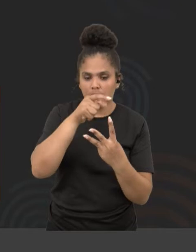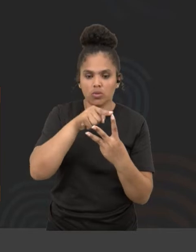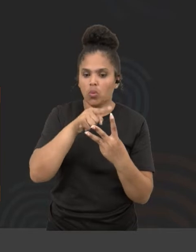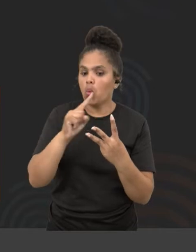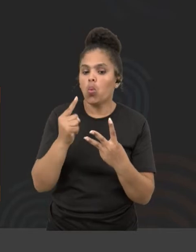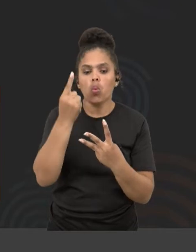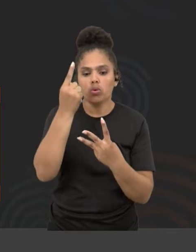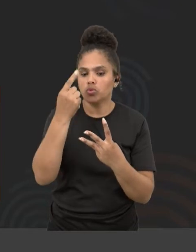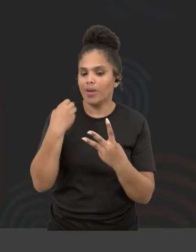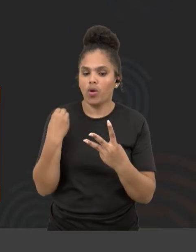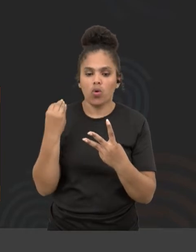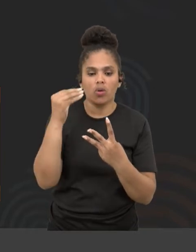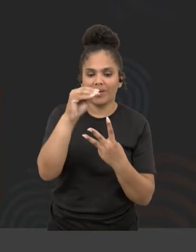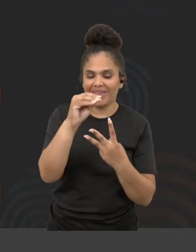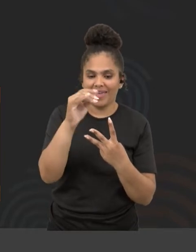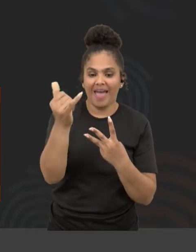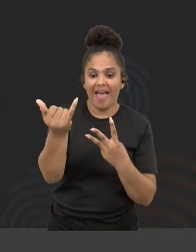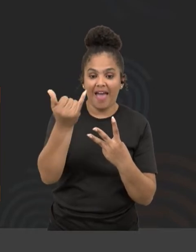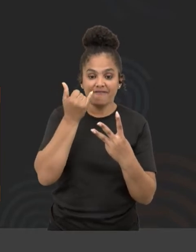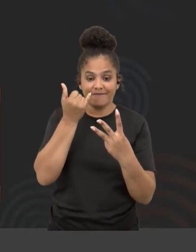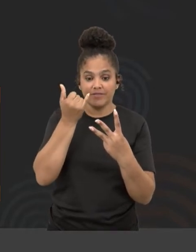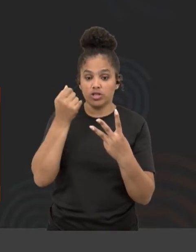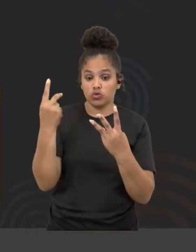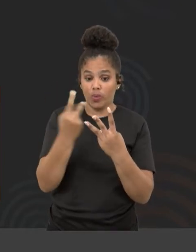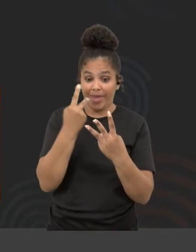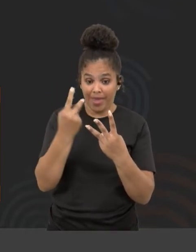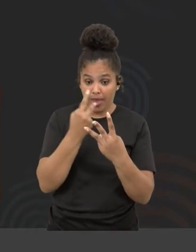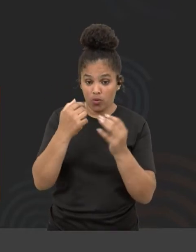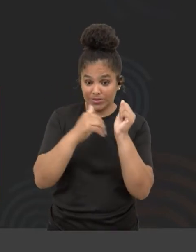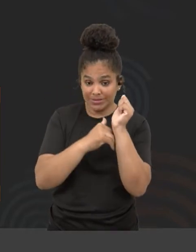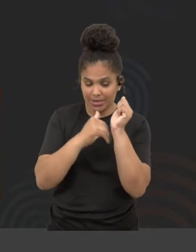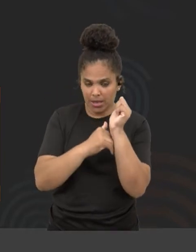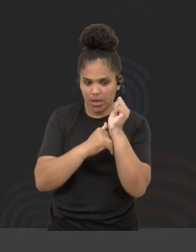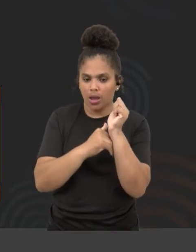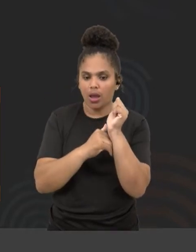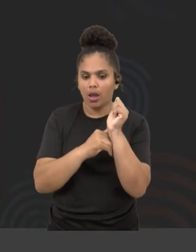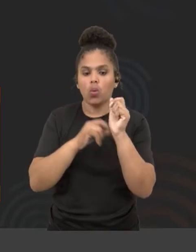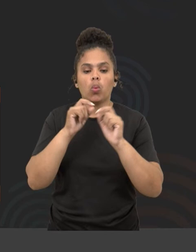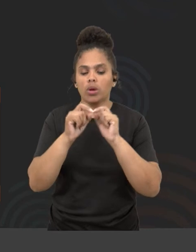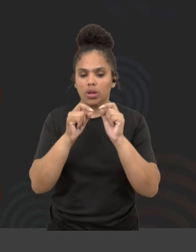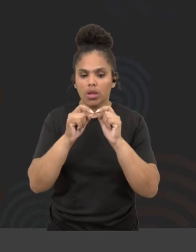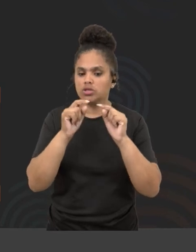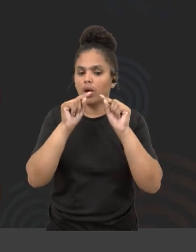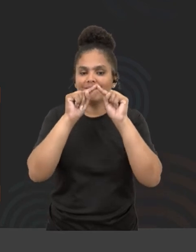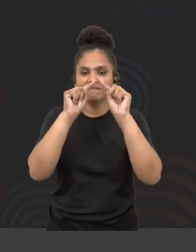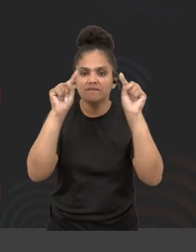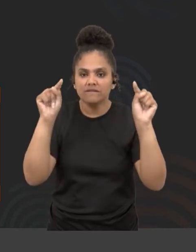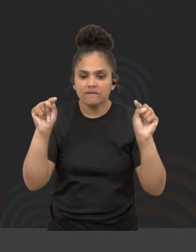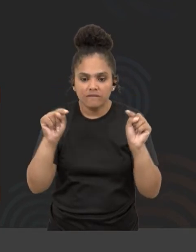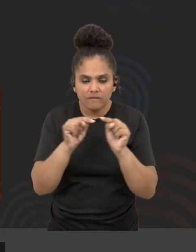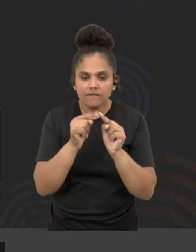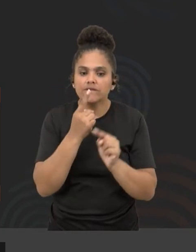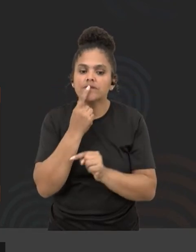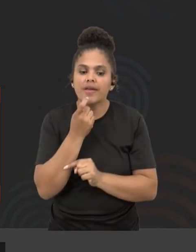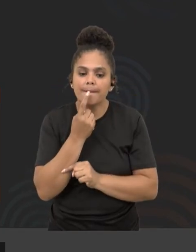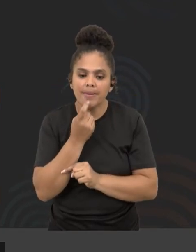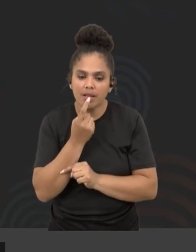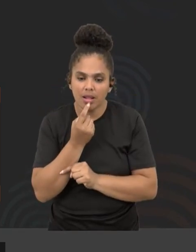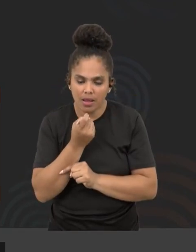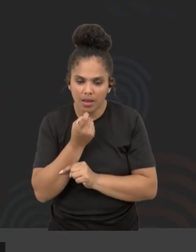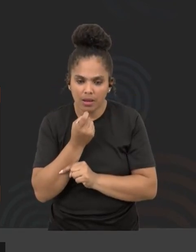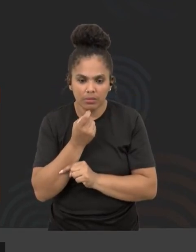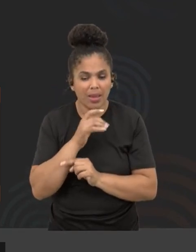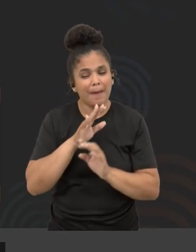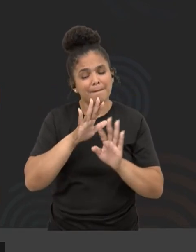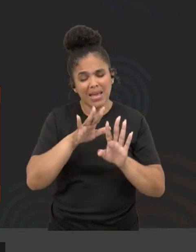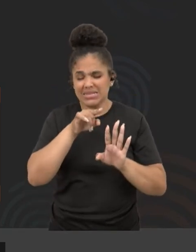que eu coloquei nesse campo de senha, para dizer que ela está errada, é uma linha vermelha. Não é